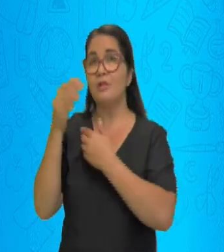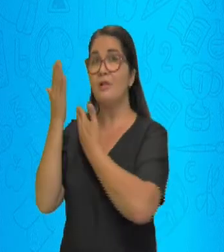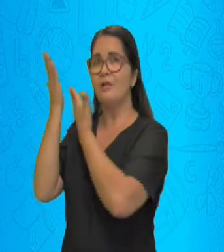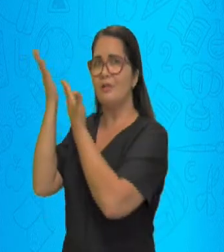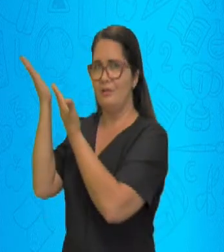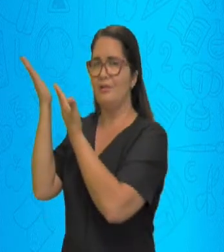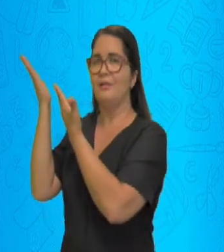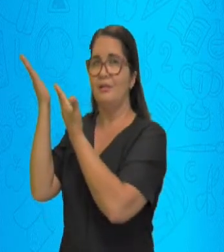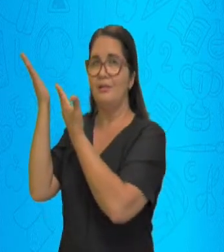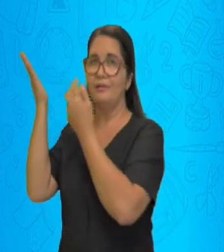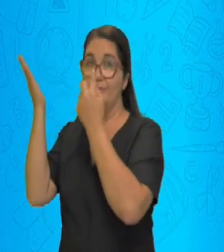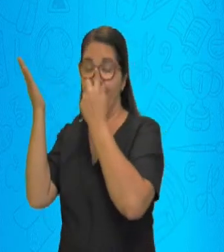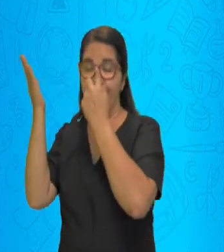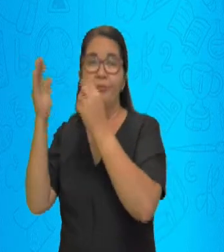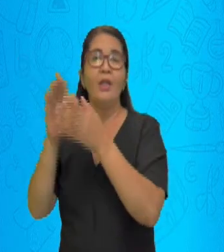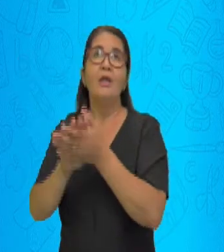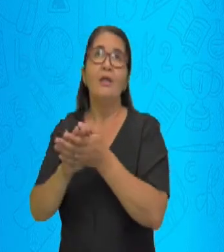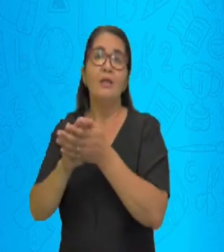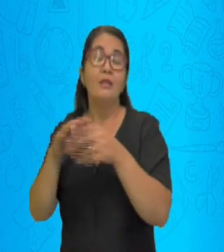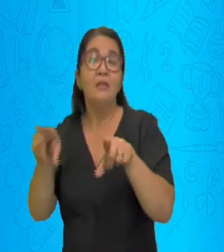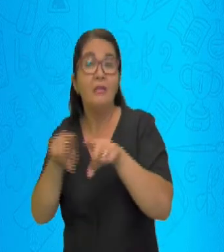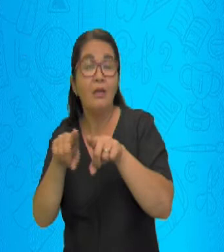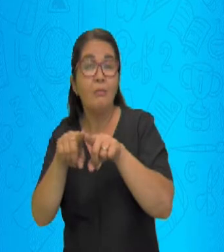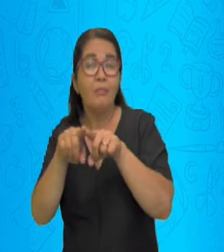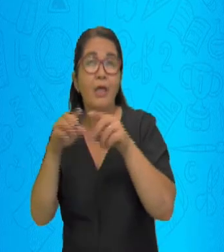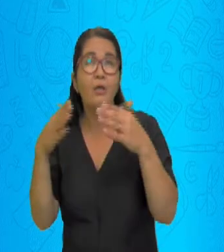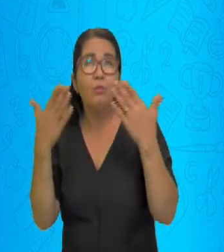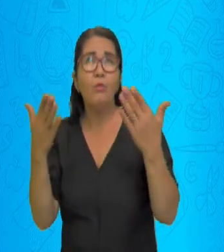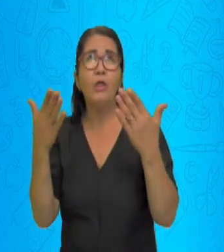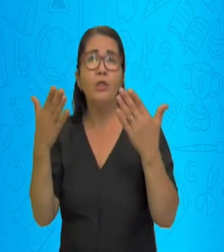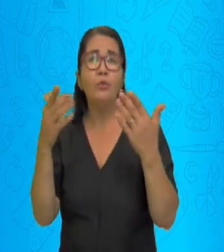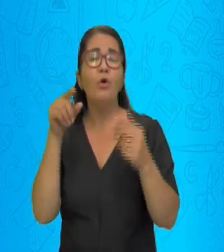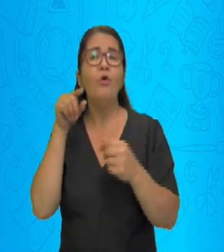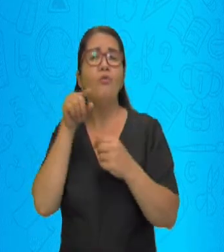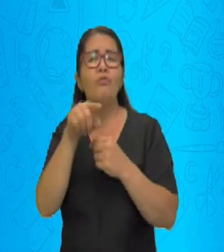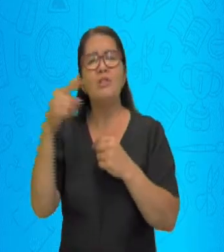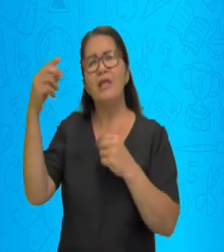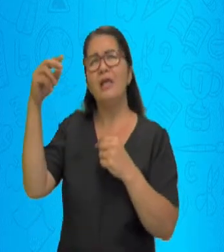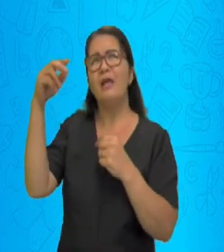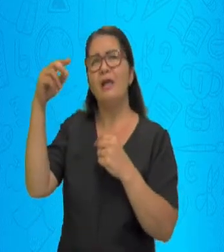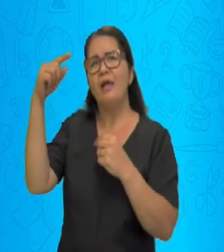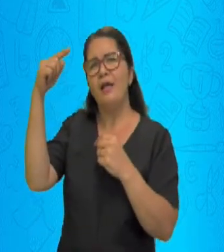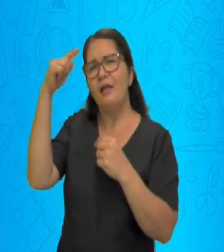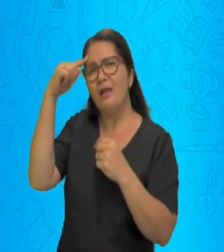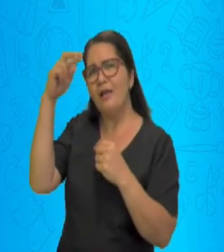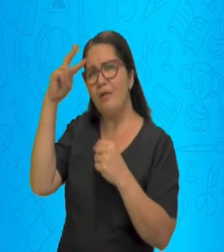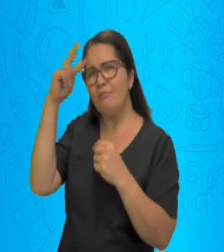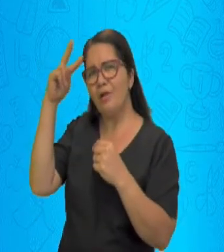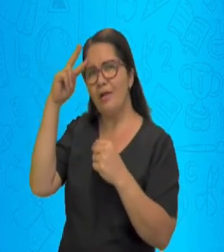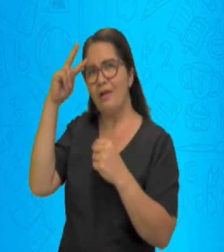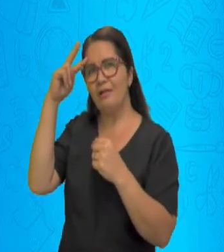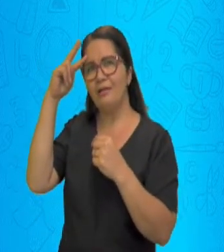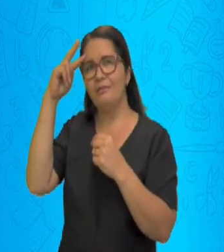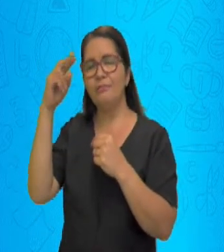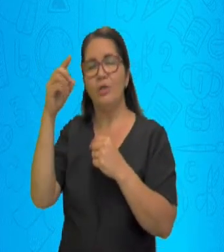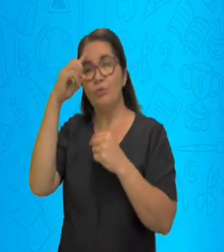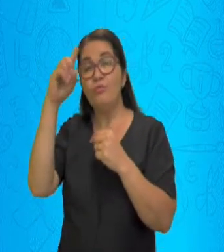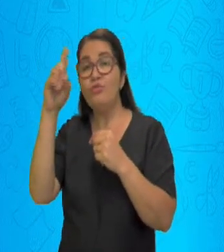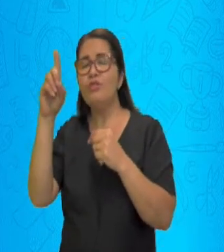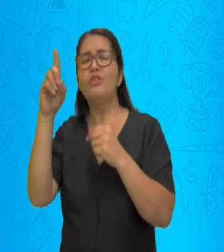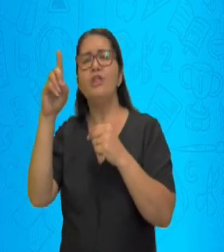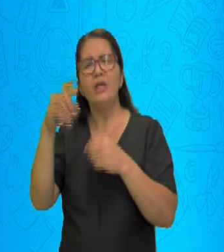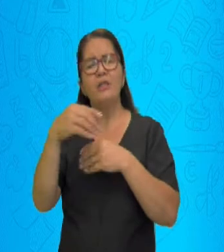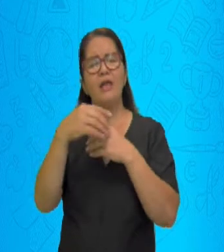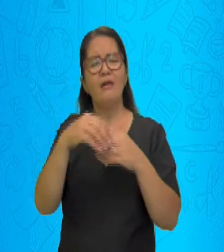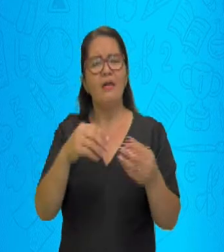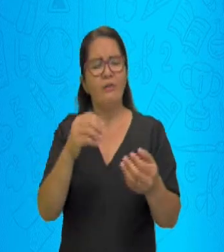talvez, quando eu passar essas informações, falar assim, olha, minha professora já me passou, mas de uma forma diferente. Por quê? Porque quando nós tratamos